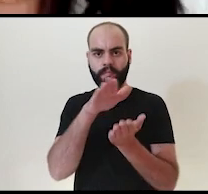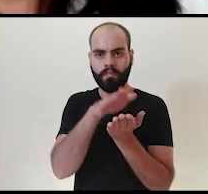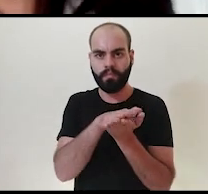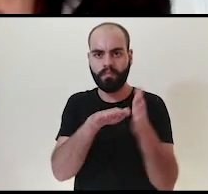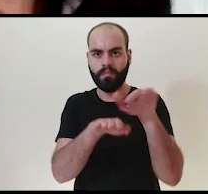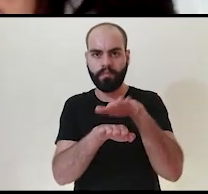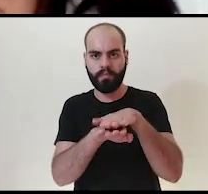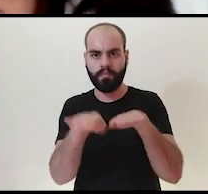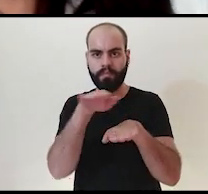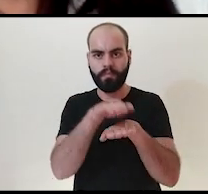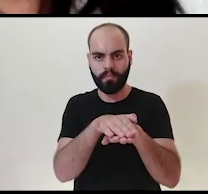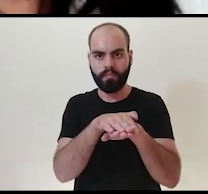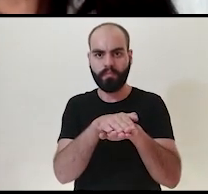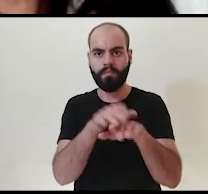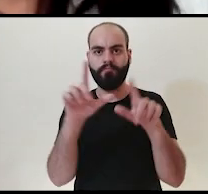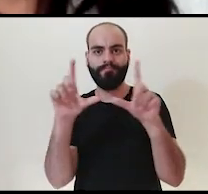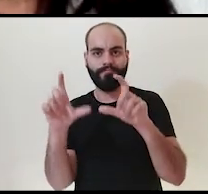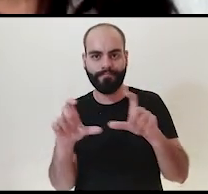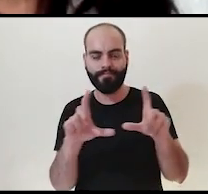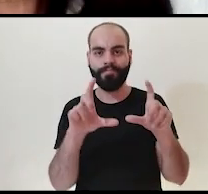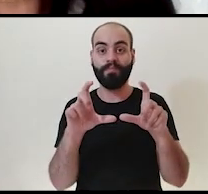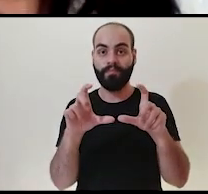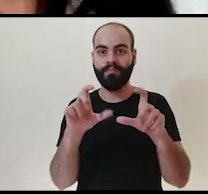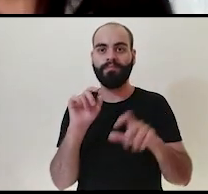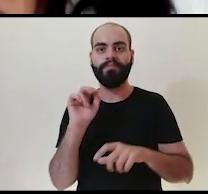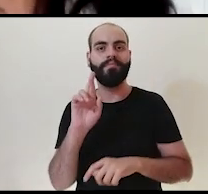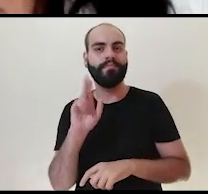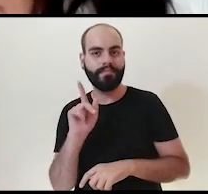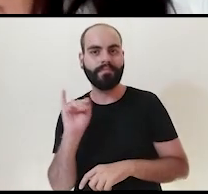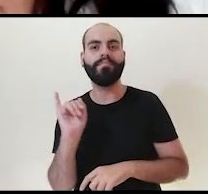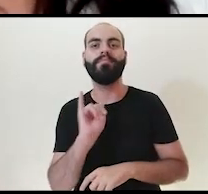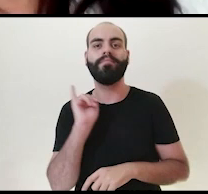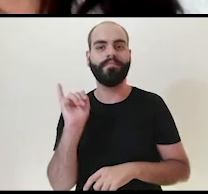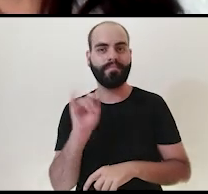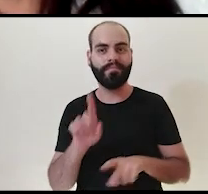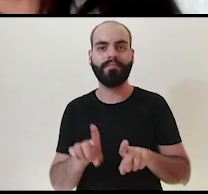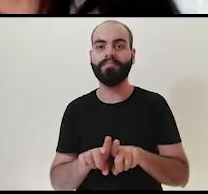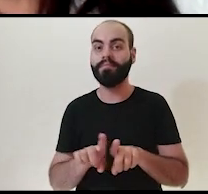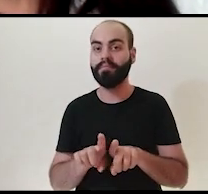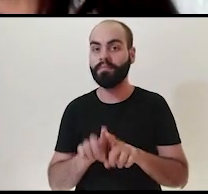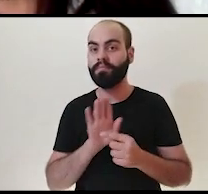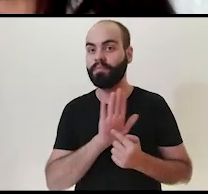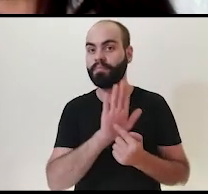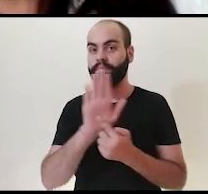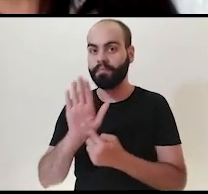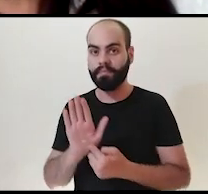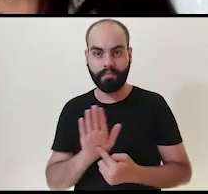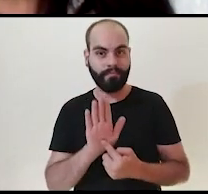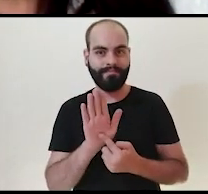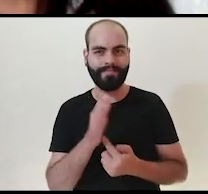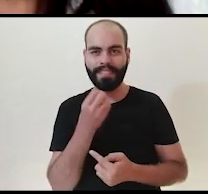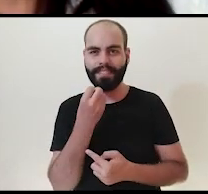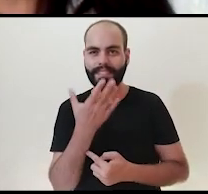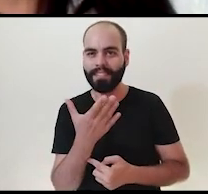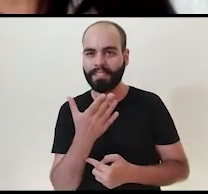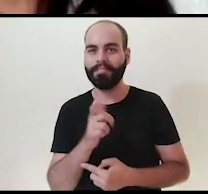isso também faz muita diferença, igual você falou no início. Nossa, que bom que a